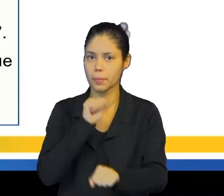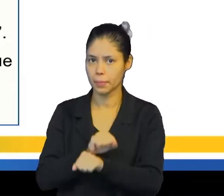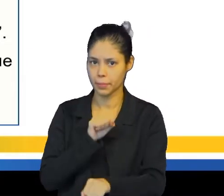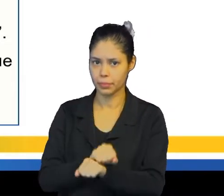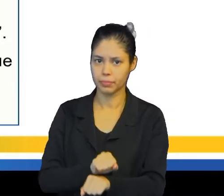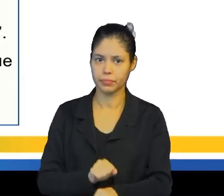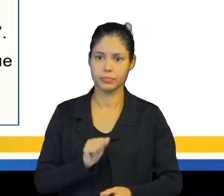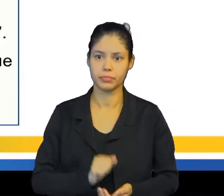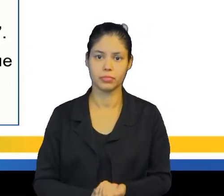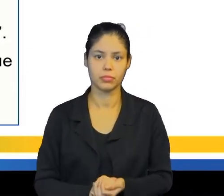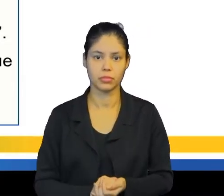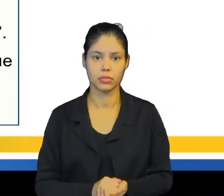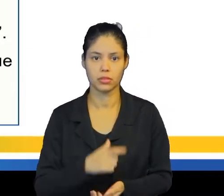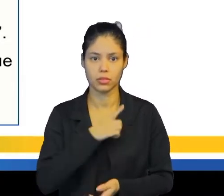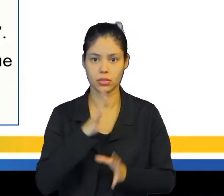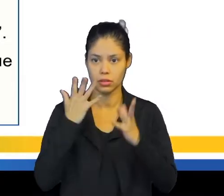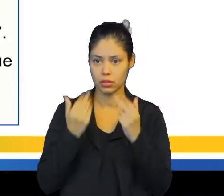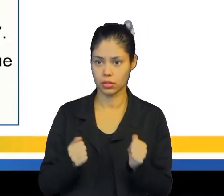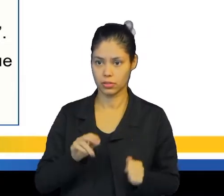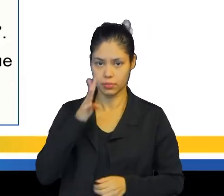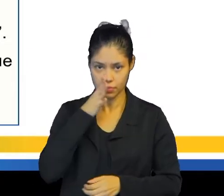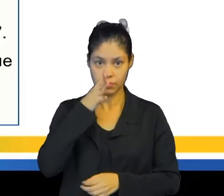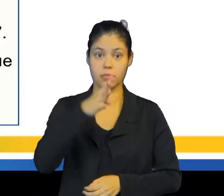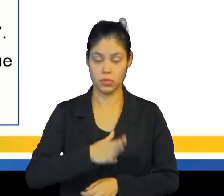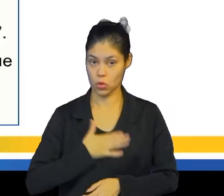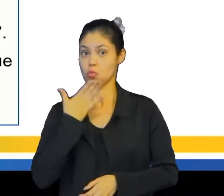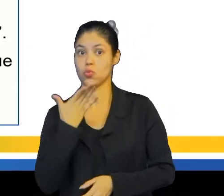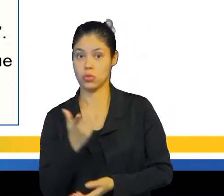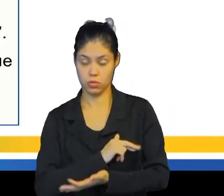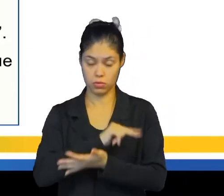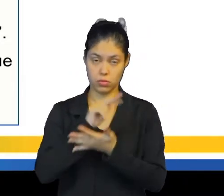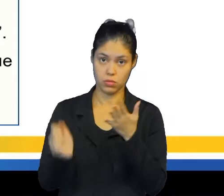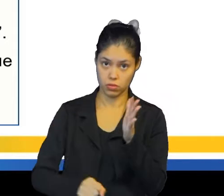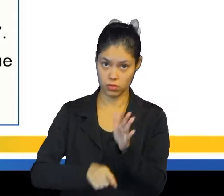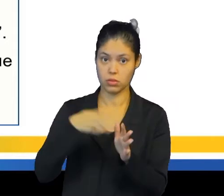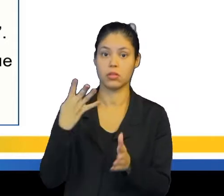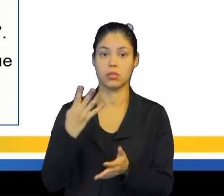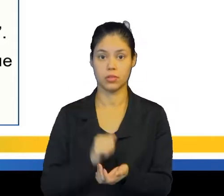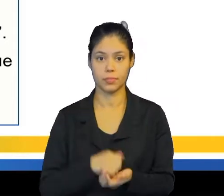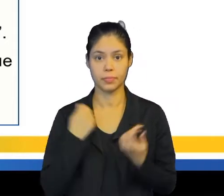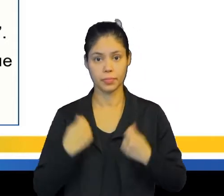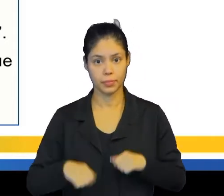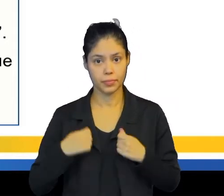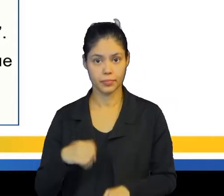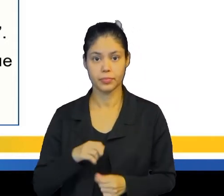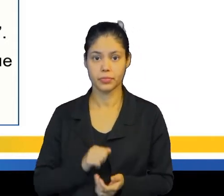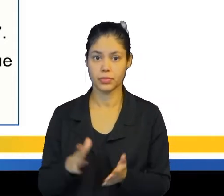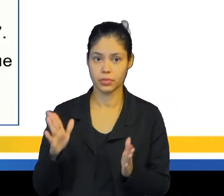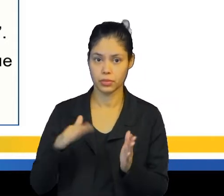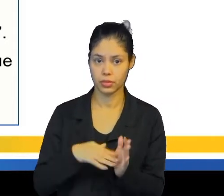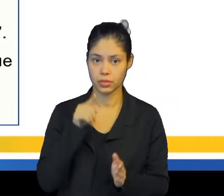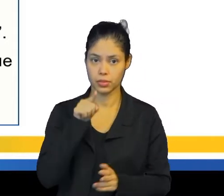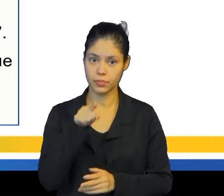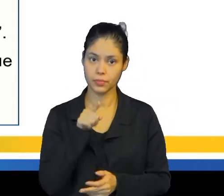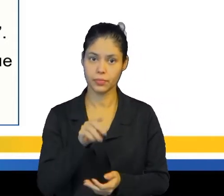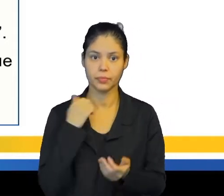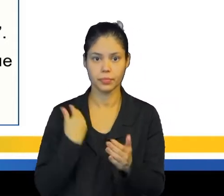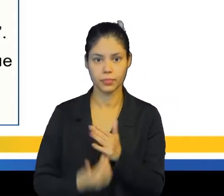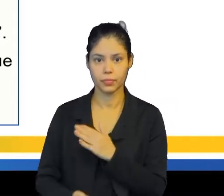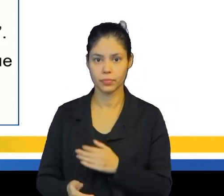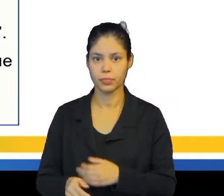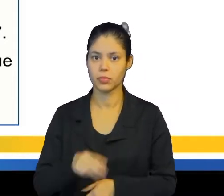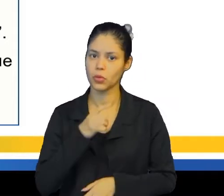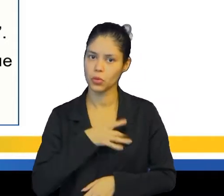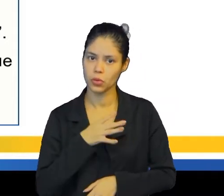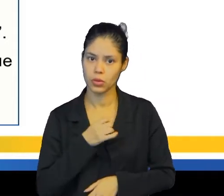de reagir. A vida lhe assusta e assustará quantas vezes for necessárias, até que você